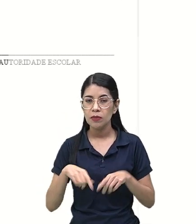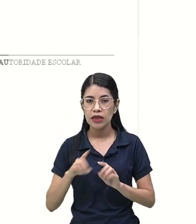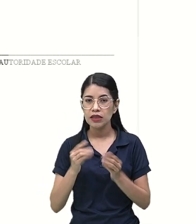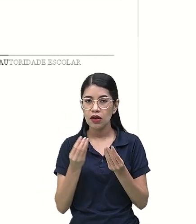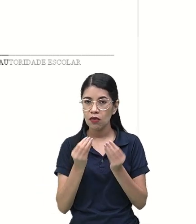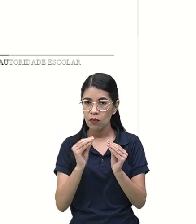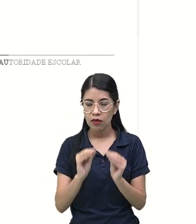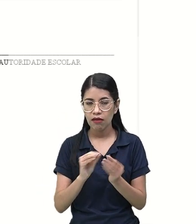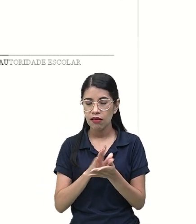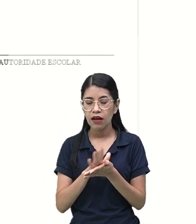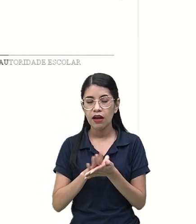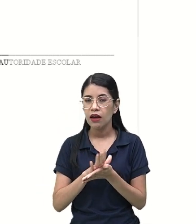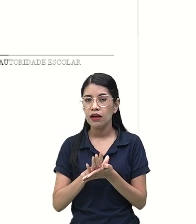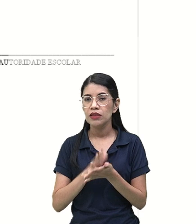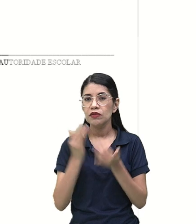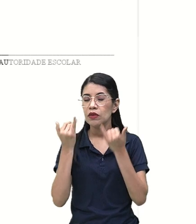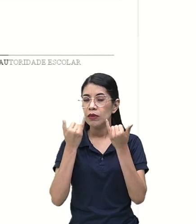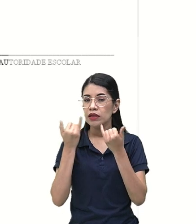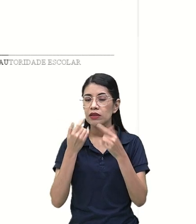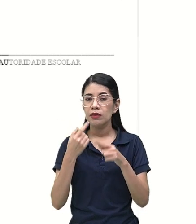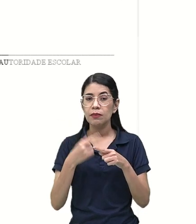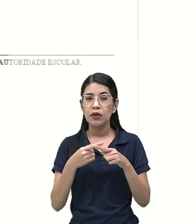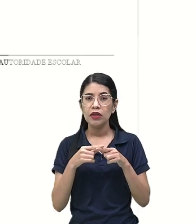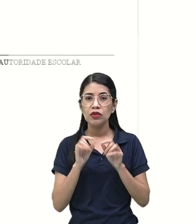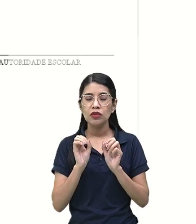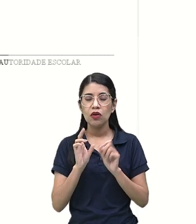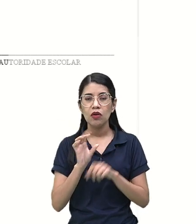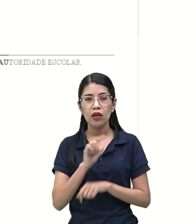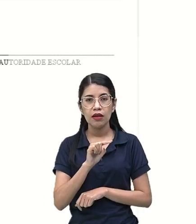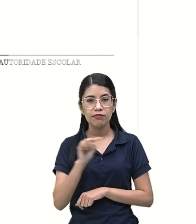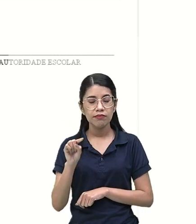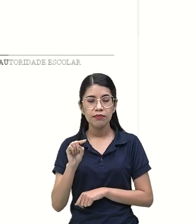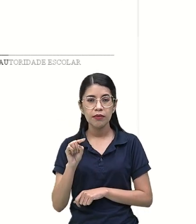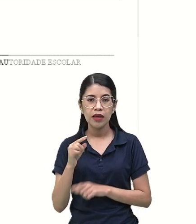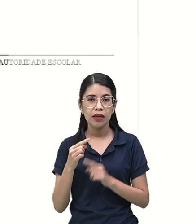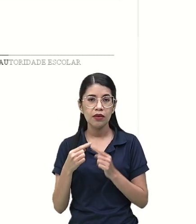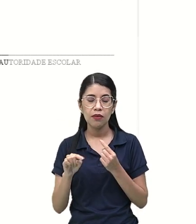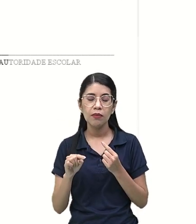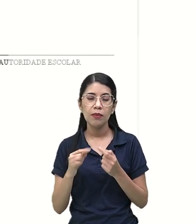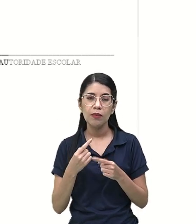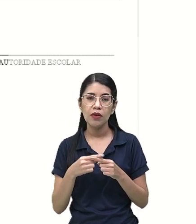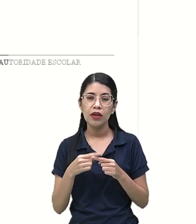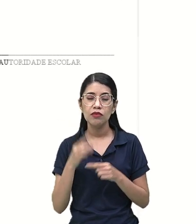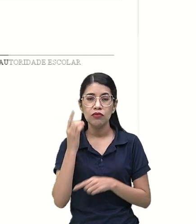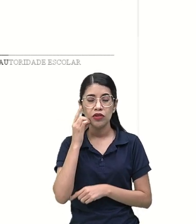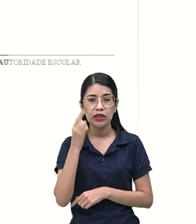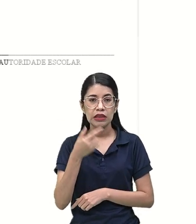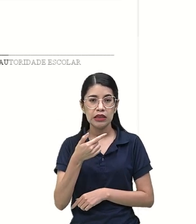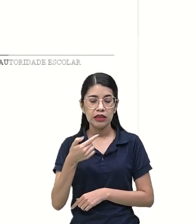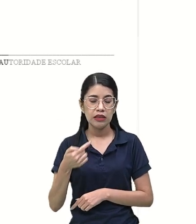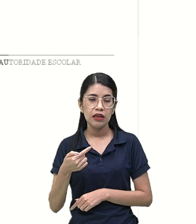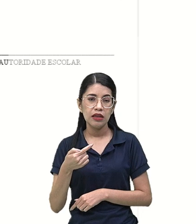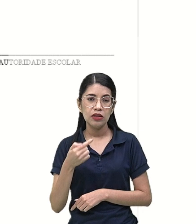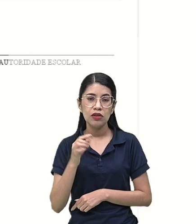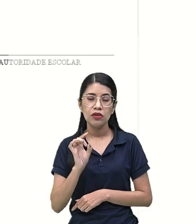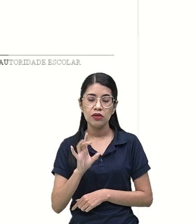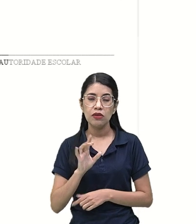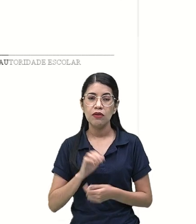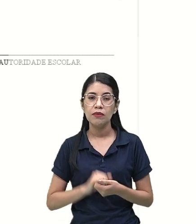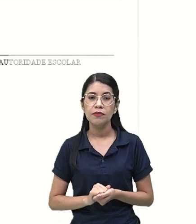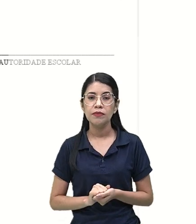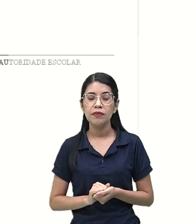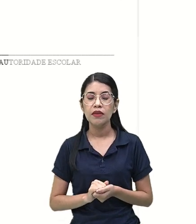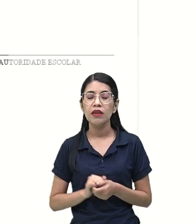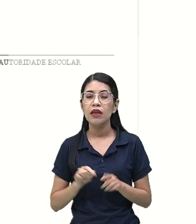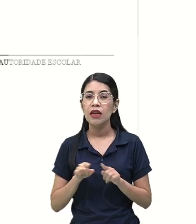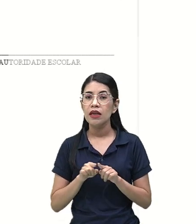teve a aula, né? Vai colocar aquele tracinho de não se aplica, tá bom? Lá no dia 17, você coloca um tracinho assim de não se aplica.